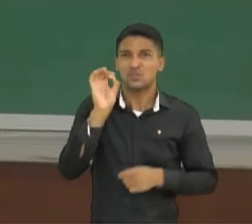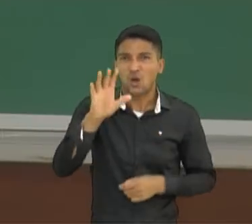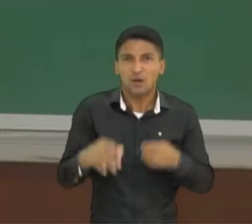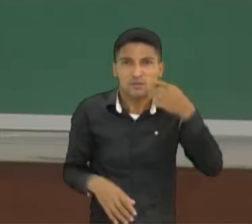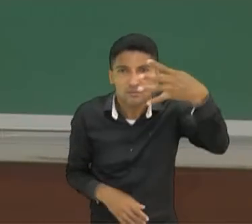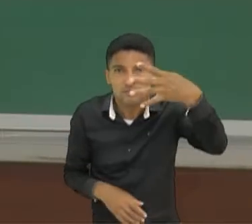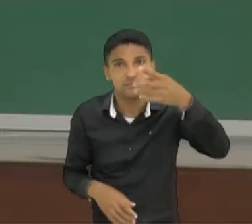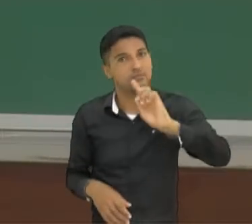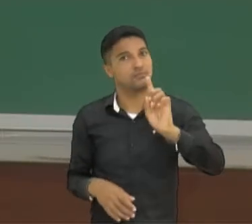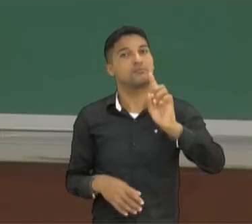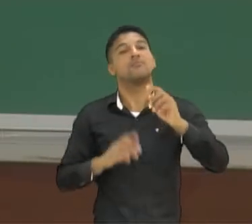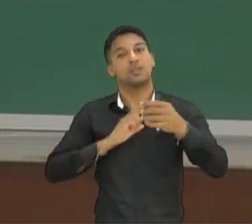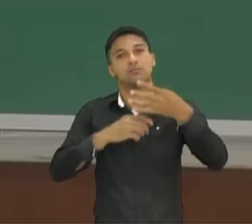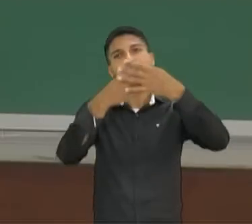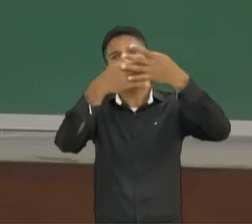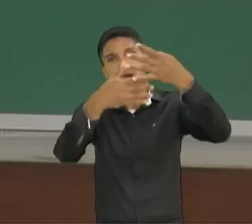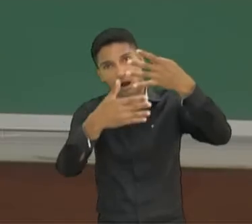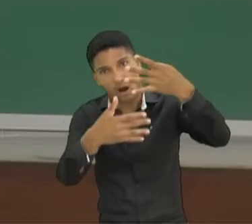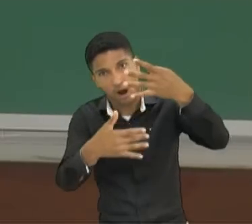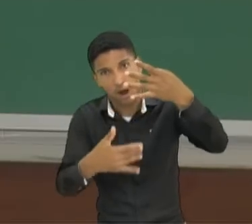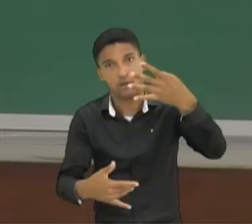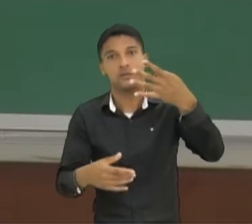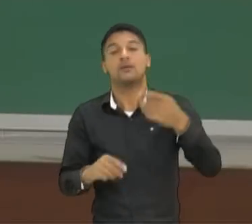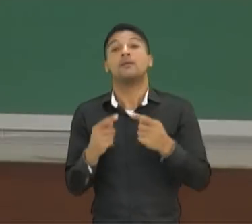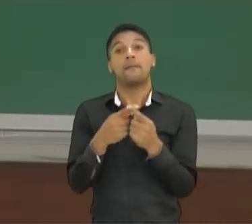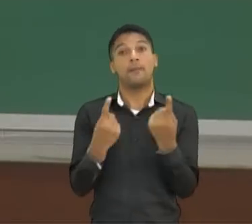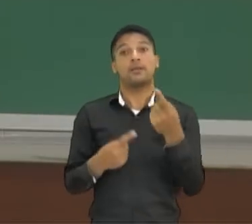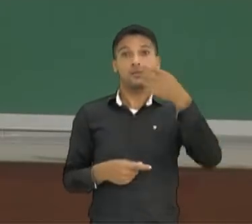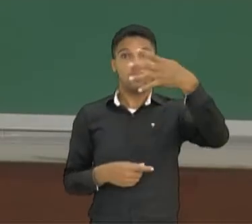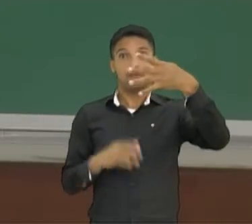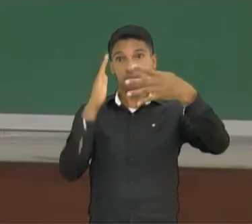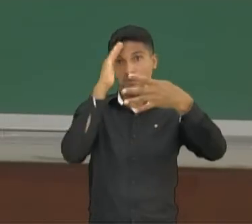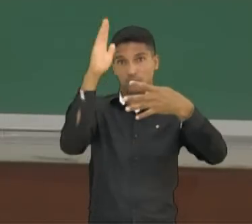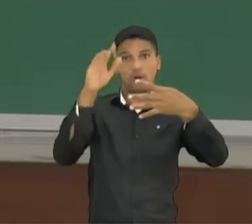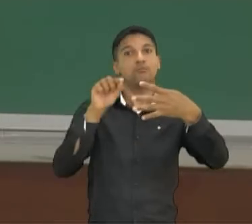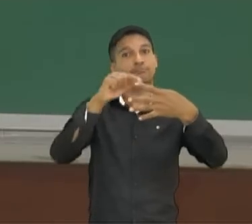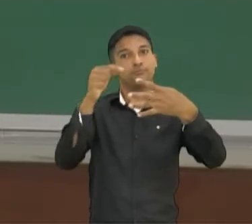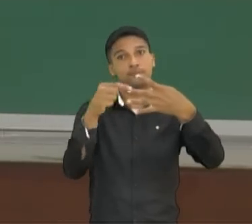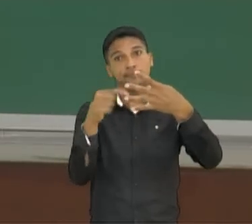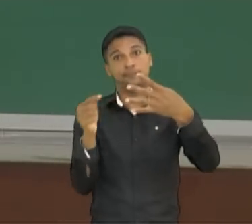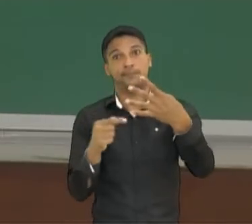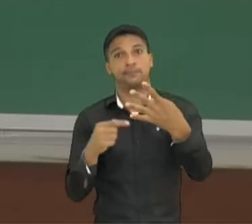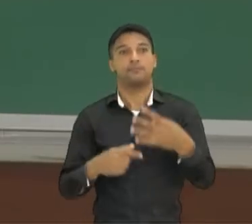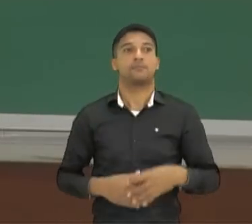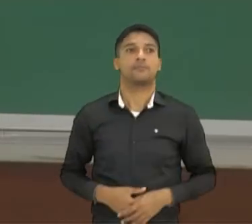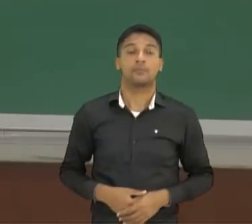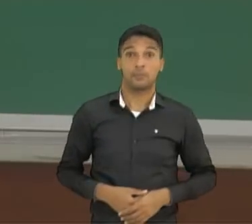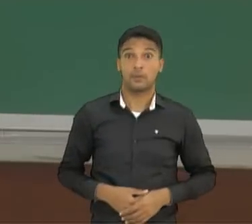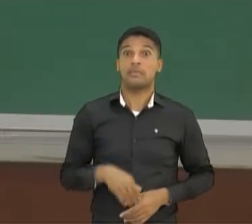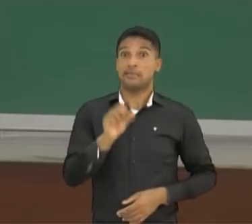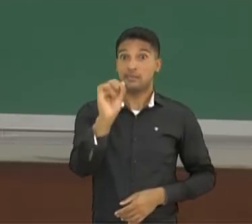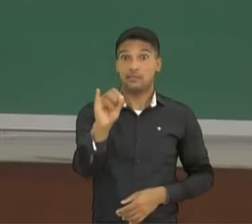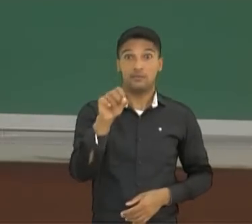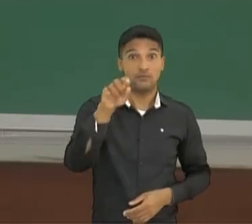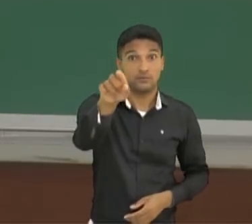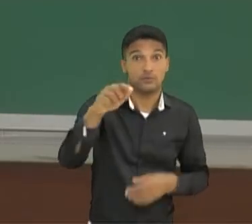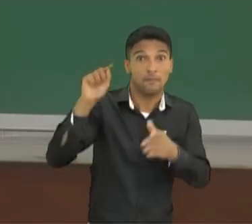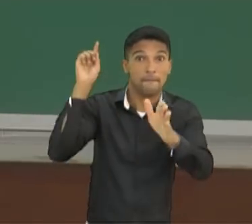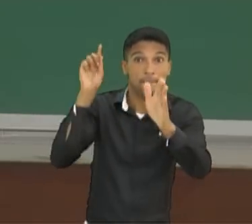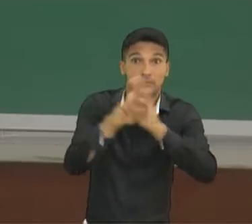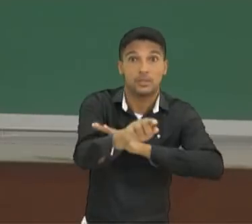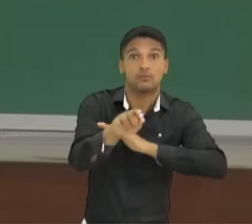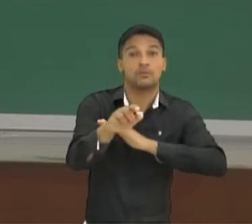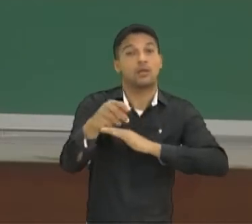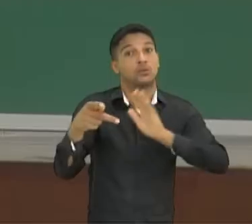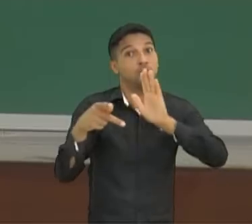que eu considero as 4 principais. Se você perguntar aí para o professor da sua escola, provavelmente ele vai querer acrescentar outras,